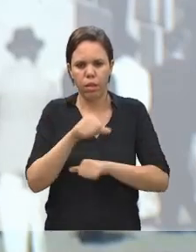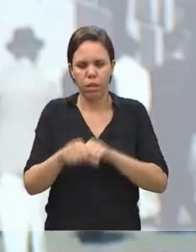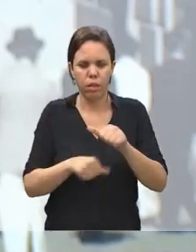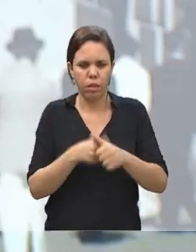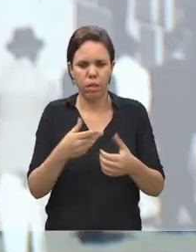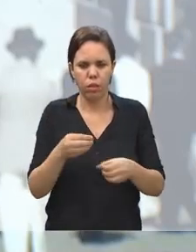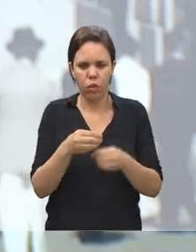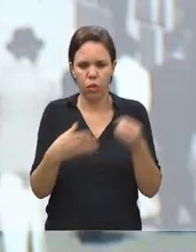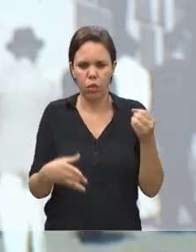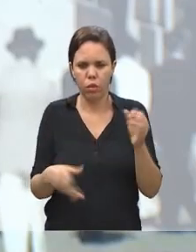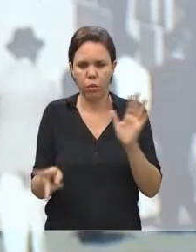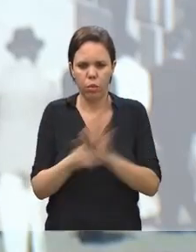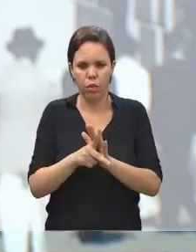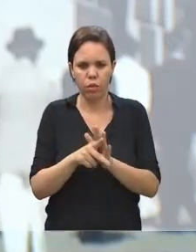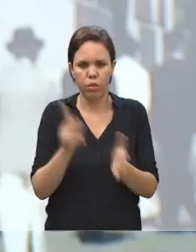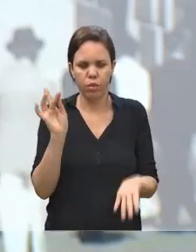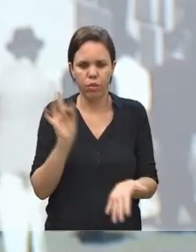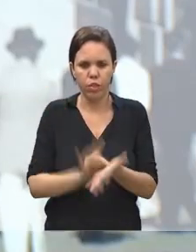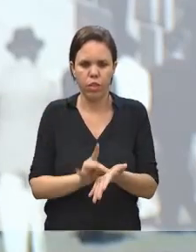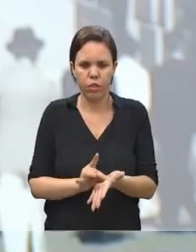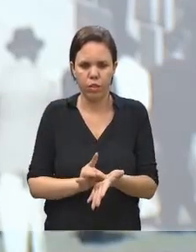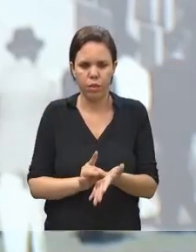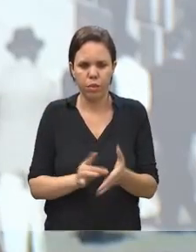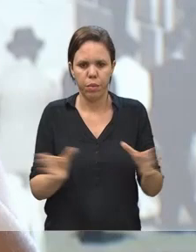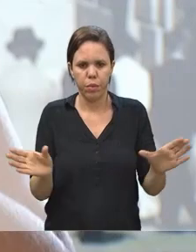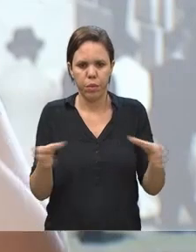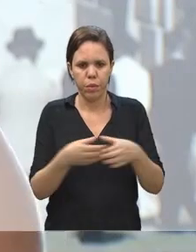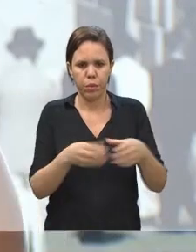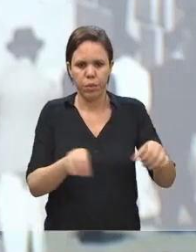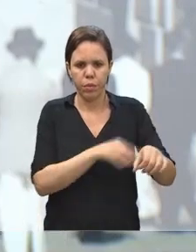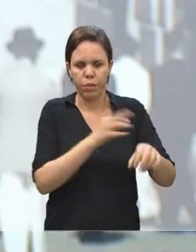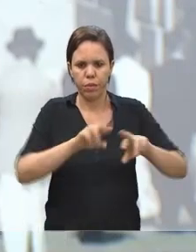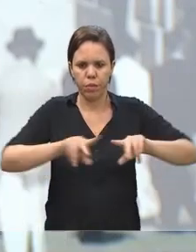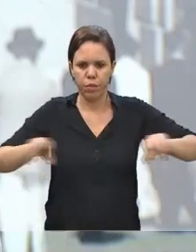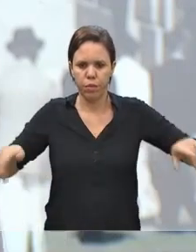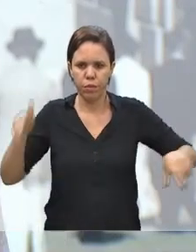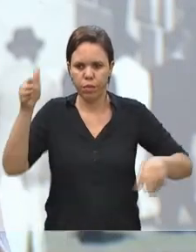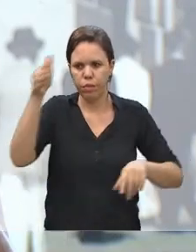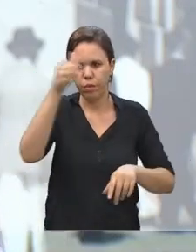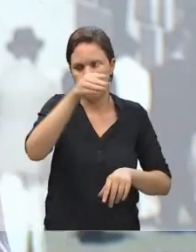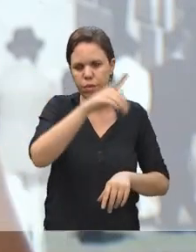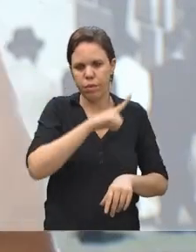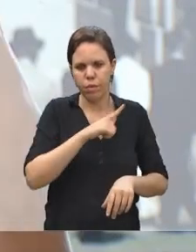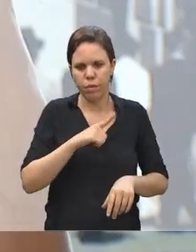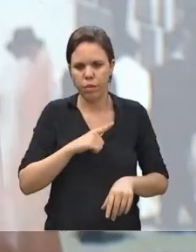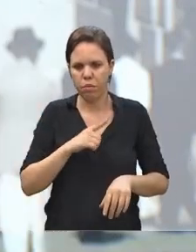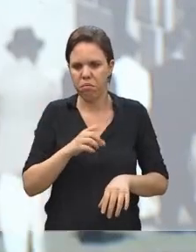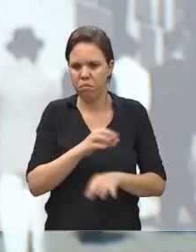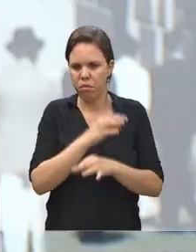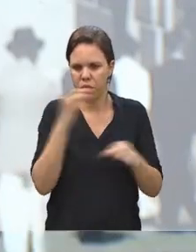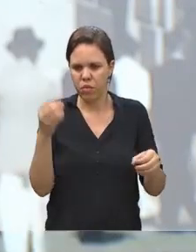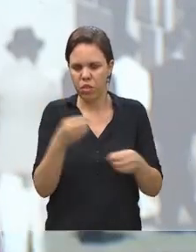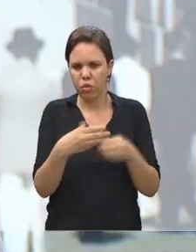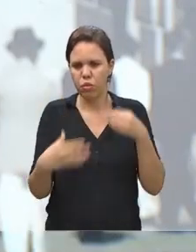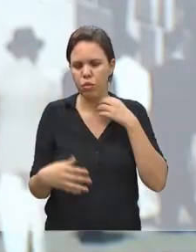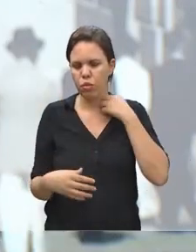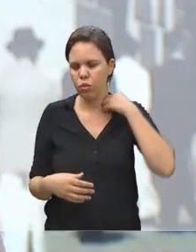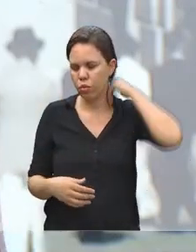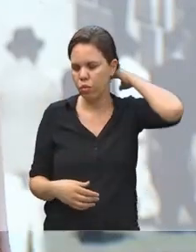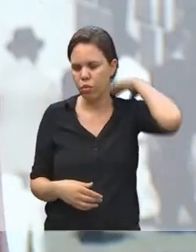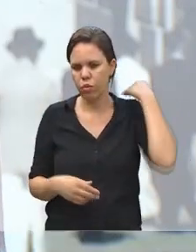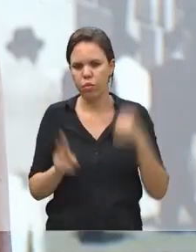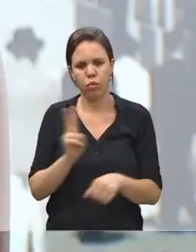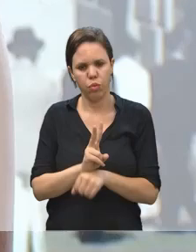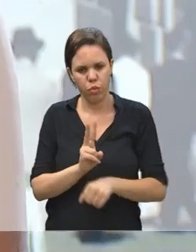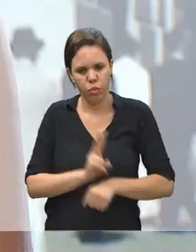transformar esse acervo num patrimônio de verdade, sabe? Para a orquestra e para a cidade poder falar, poxa, a gente tem um acervo bom, um